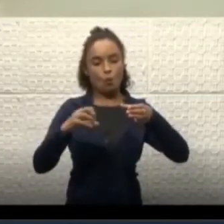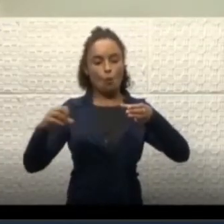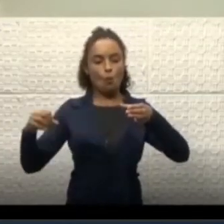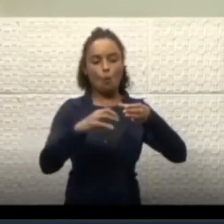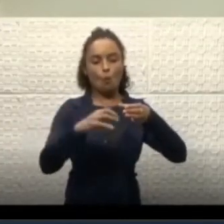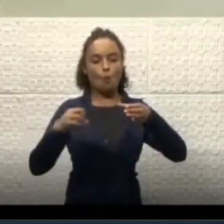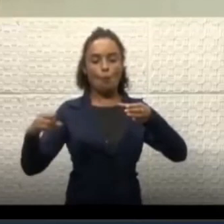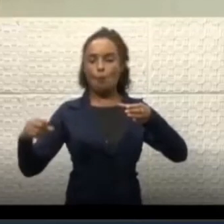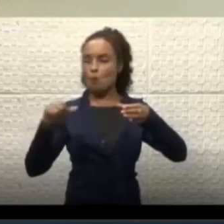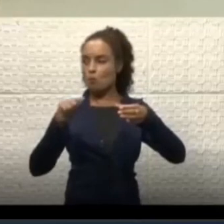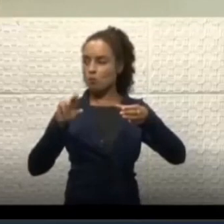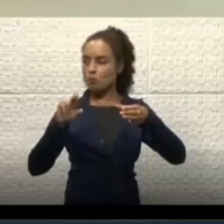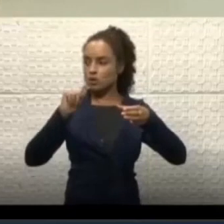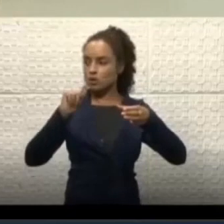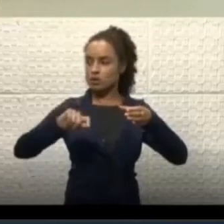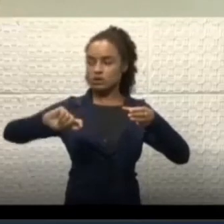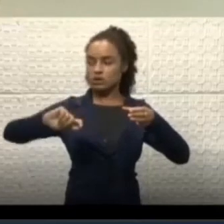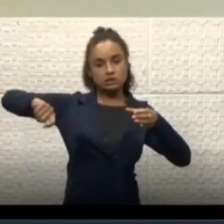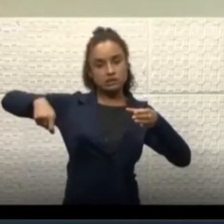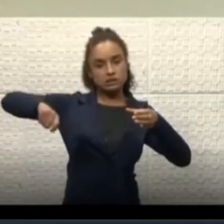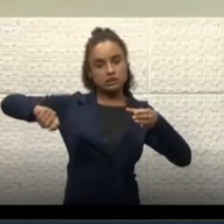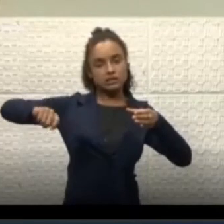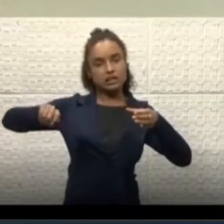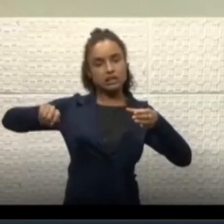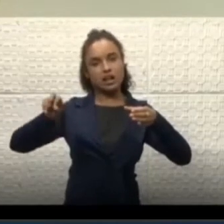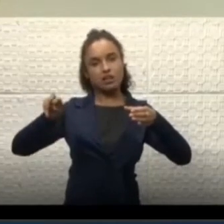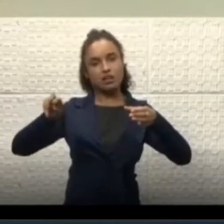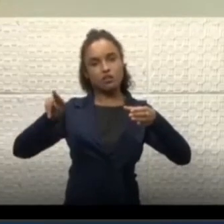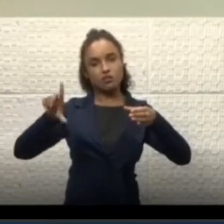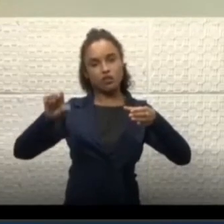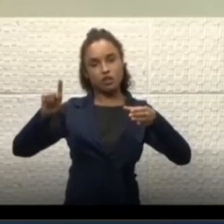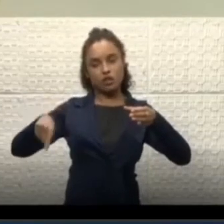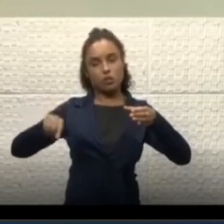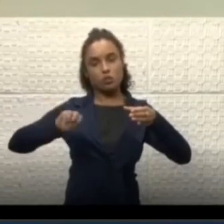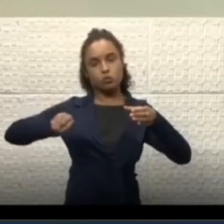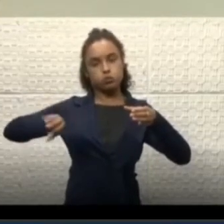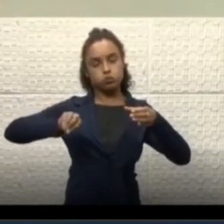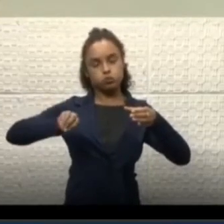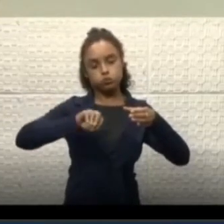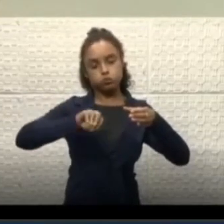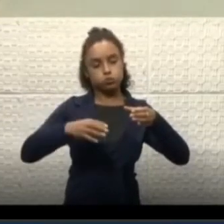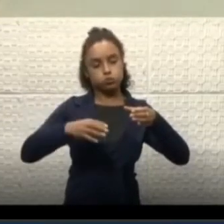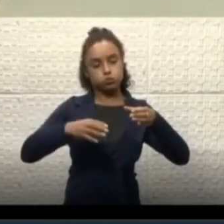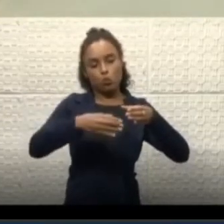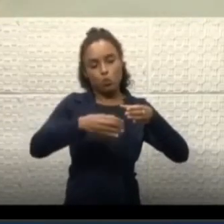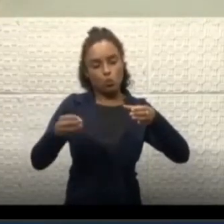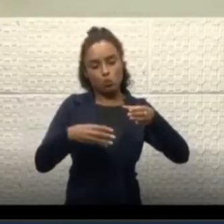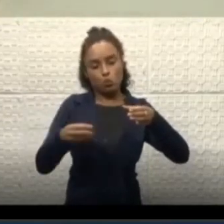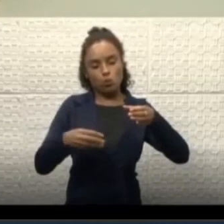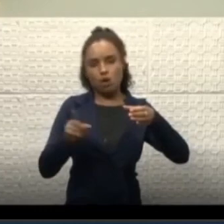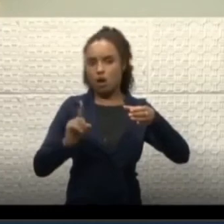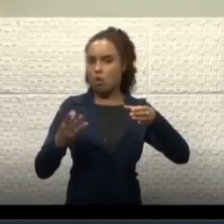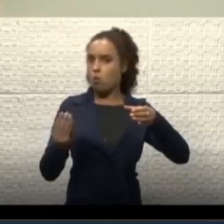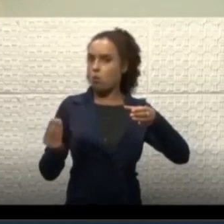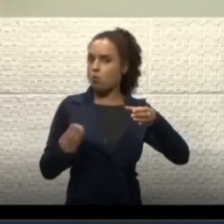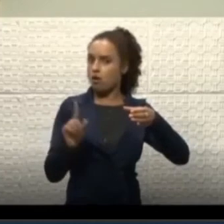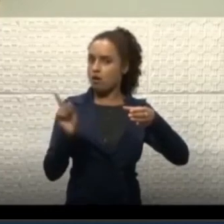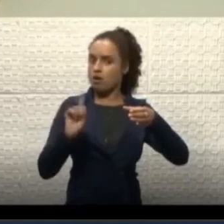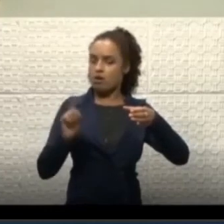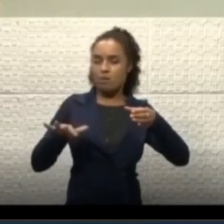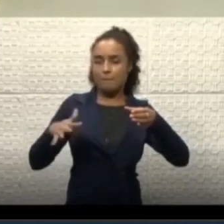liga, a gente tem que abrir a válvula de vácuo para ser retirado, para aumentar essa pressão. Não precisa aumentar